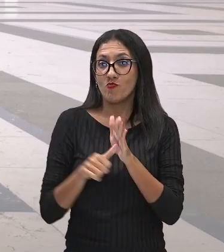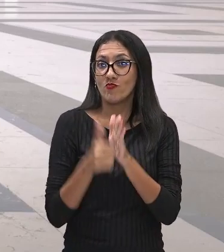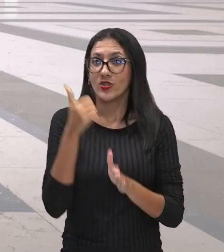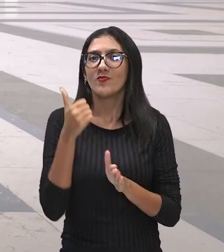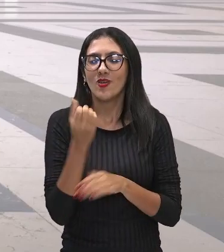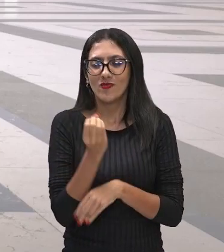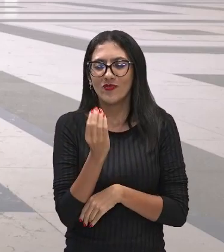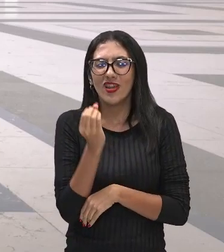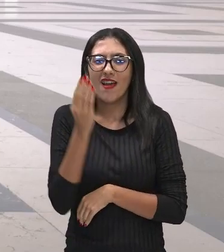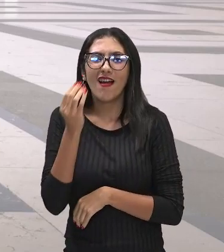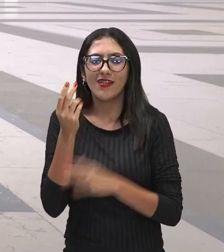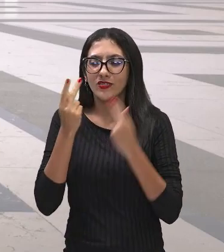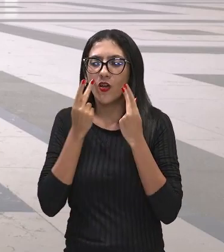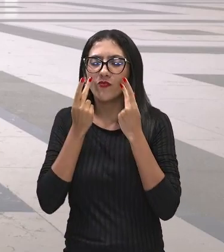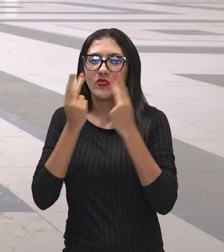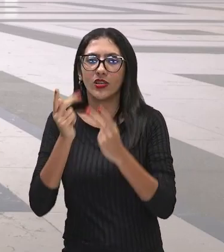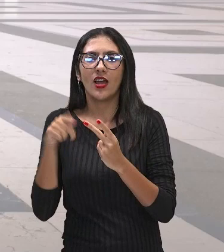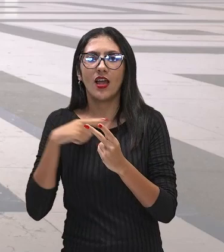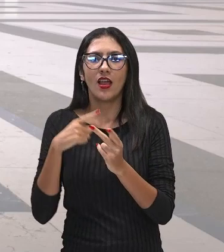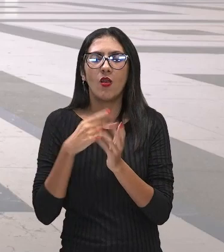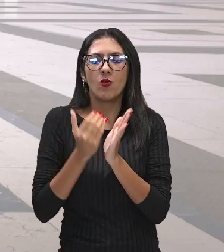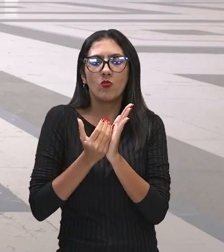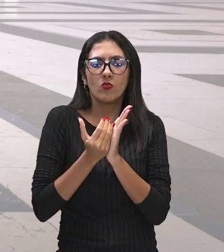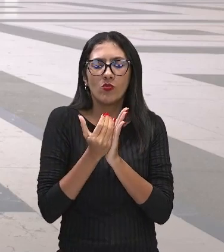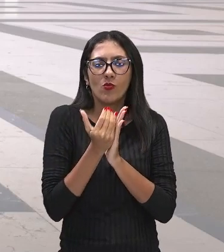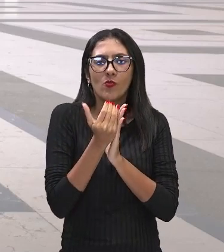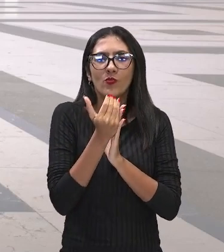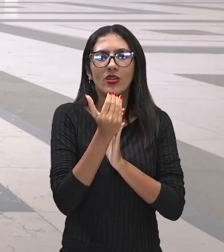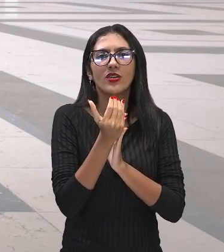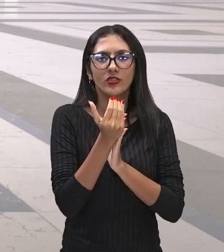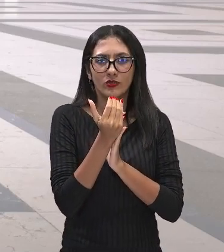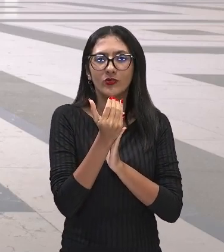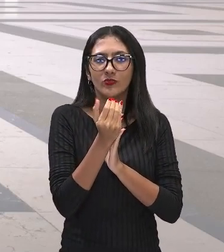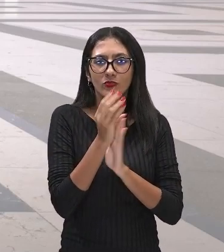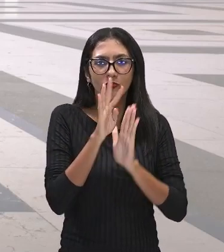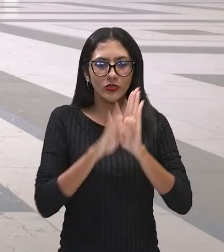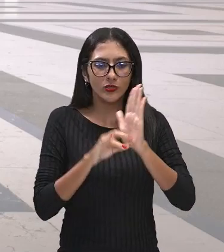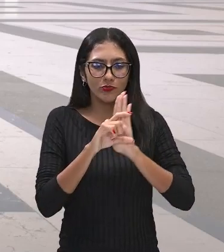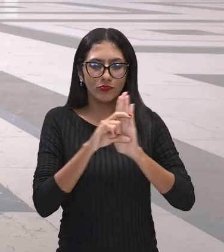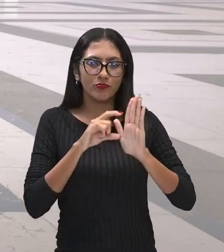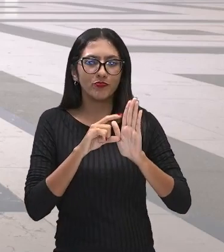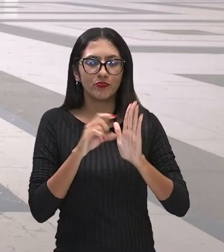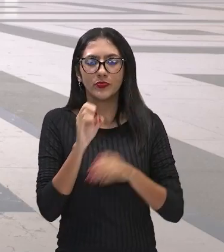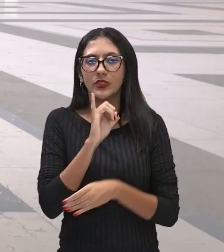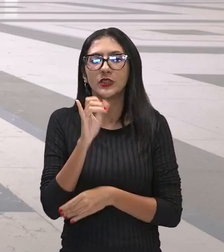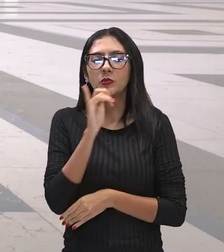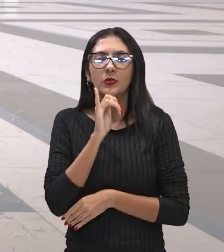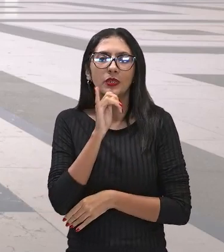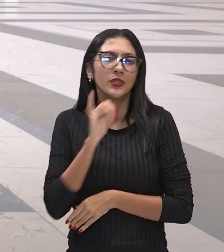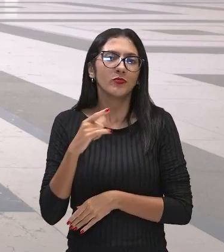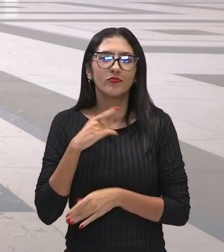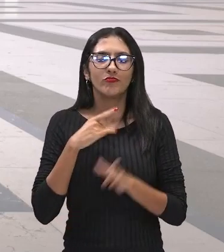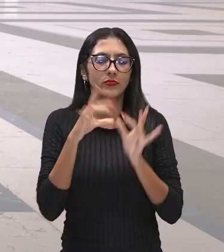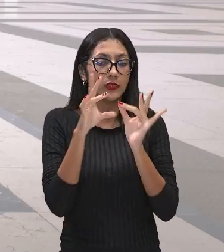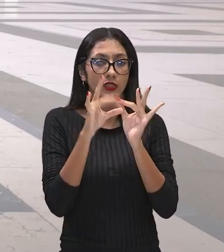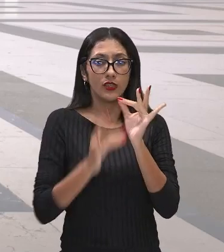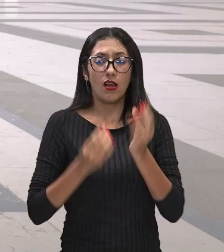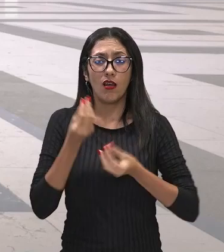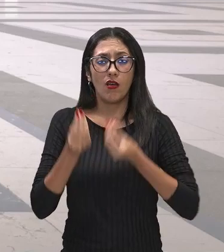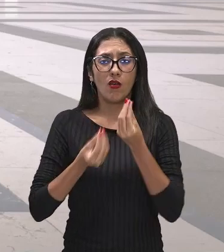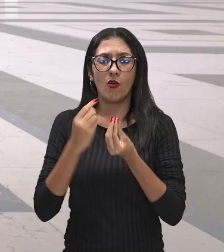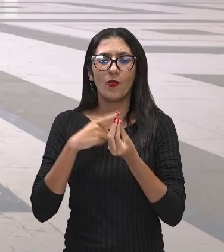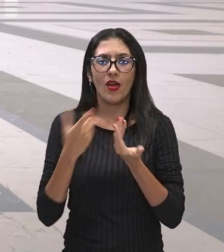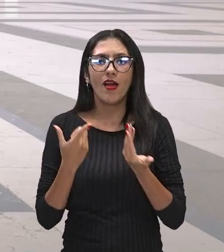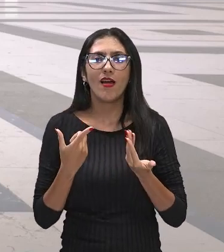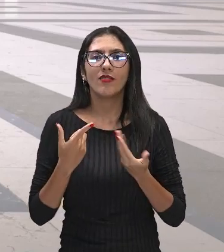viagem, então seria o quê? A introdução, o início do meu texto. Se eu fosse escrever, por exemplo, como foi a minha viagem, eu diria,